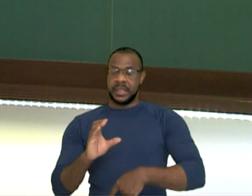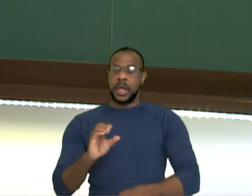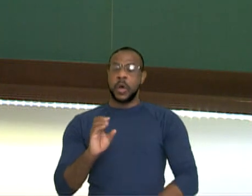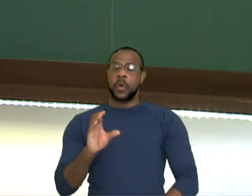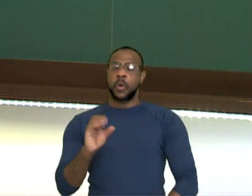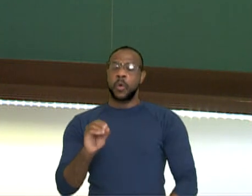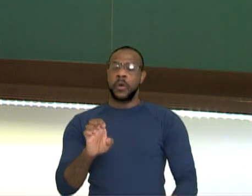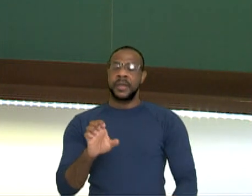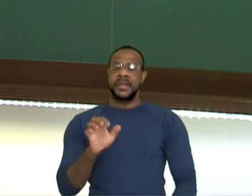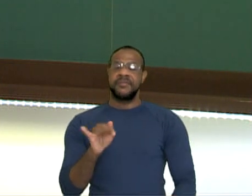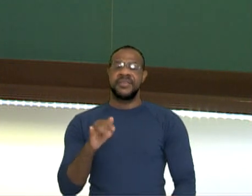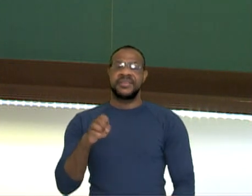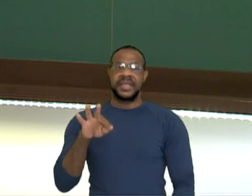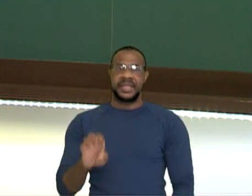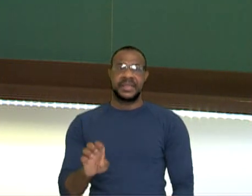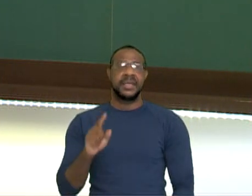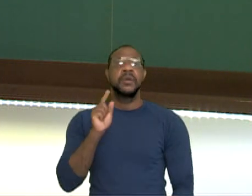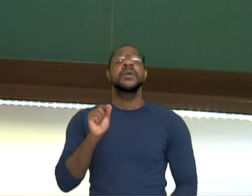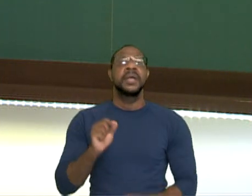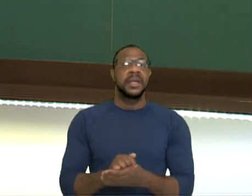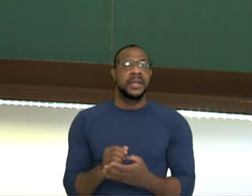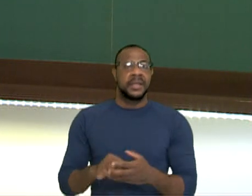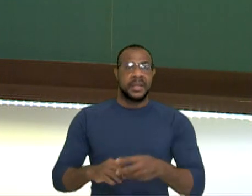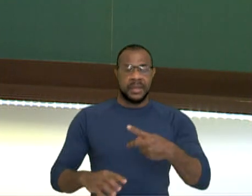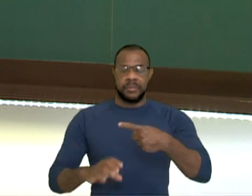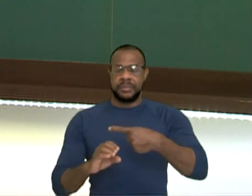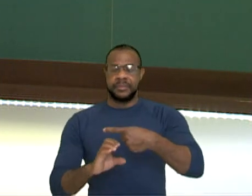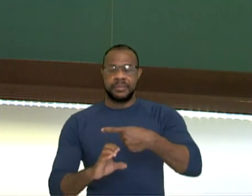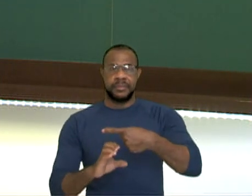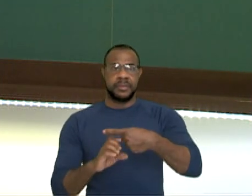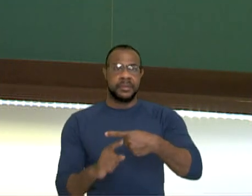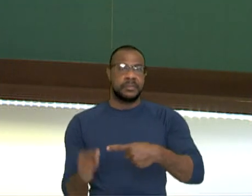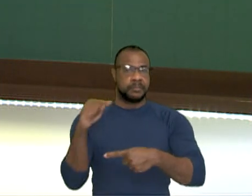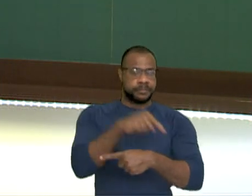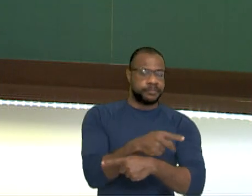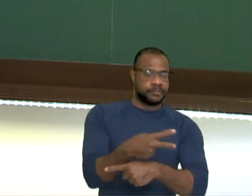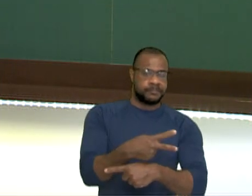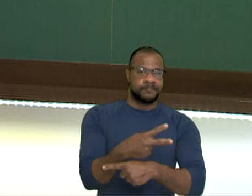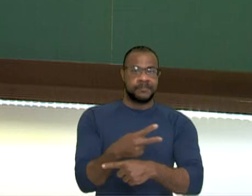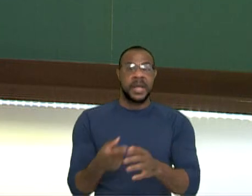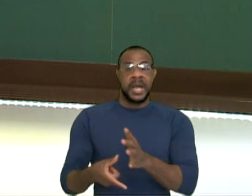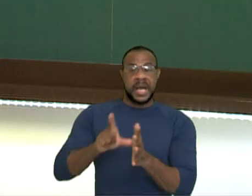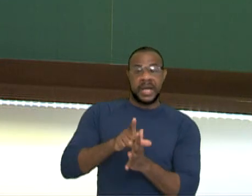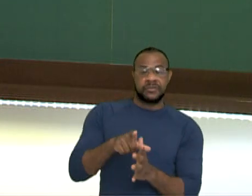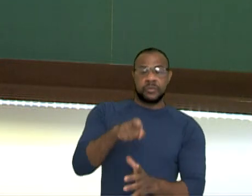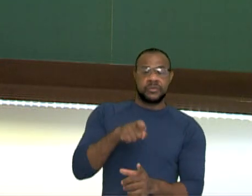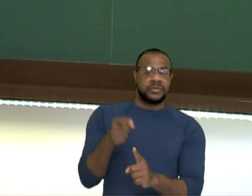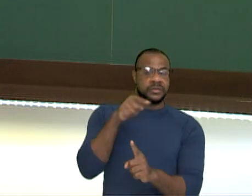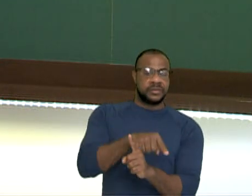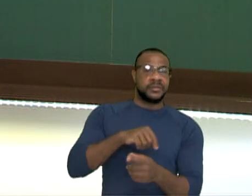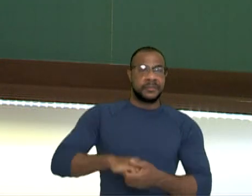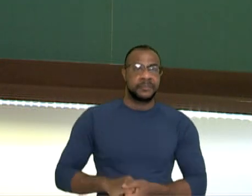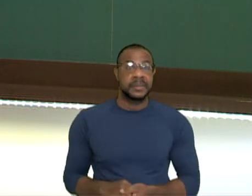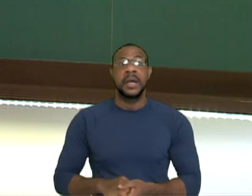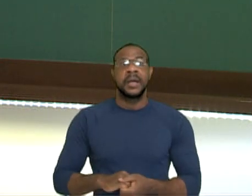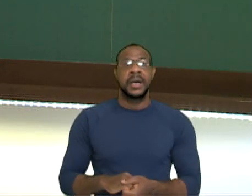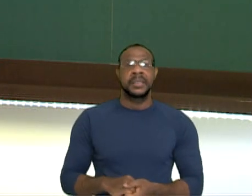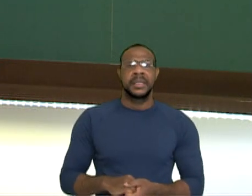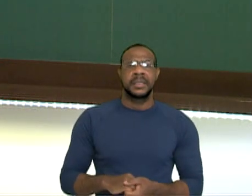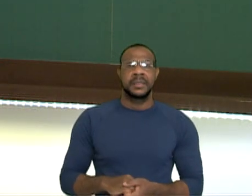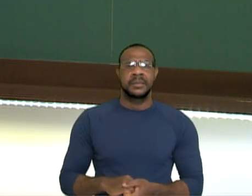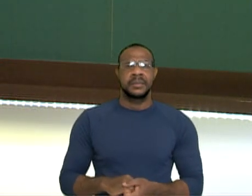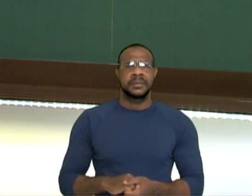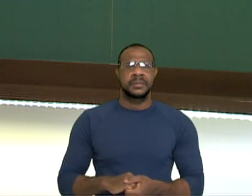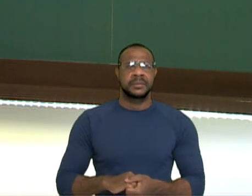coeficiente, aquela letrinha que antecede o x. Então, agora a gente vai pôr em